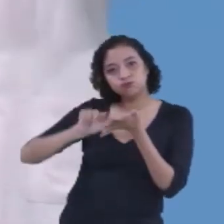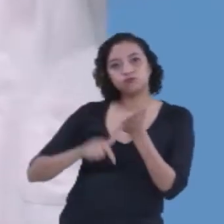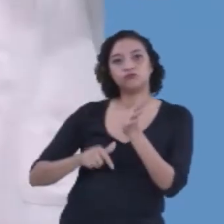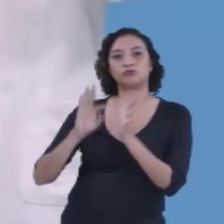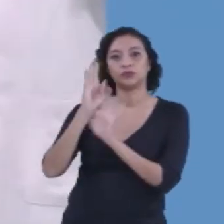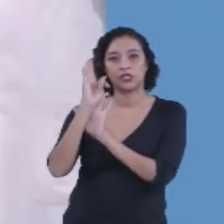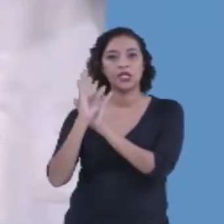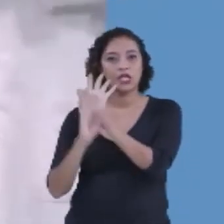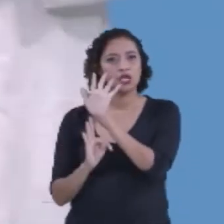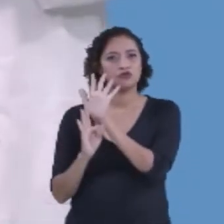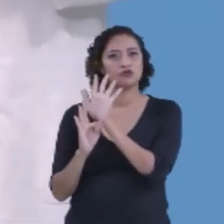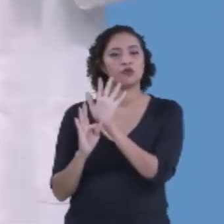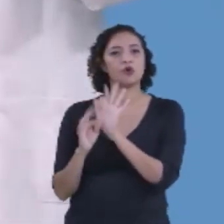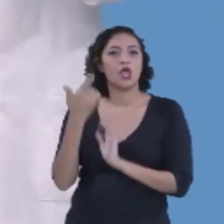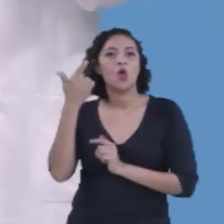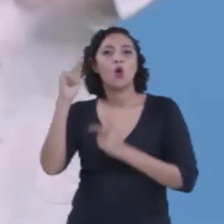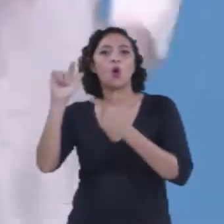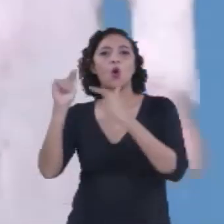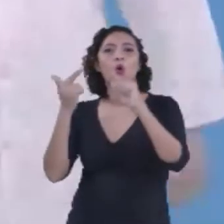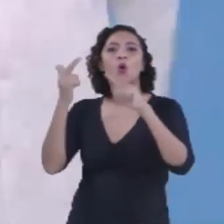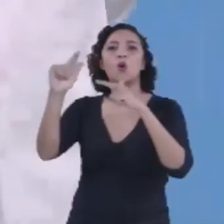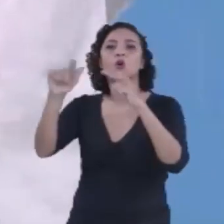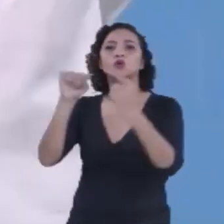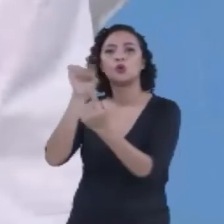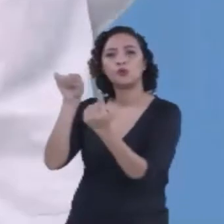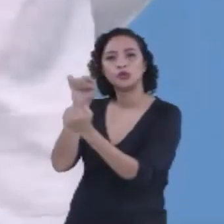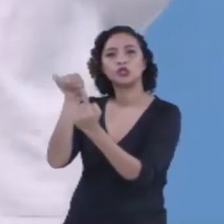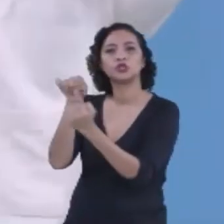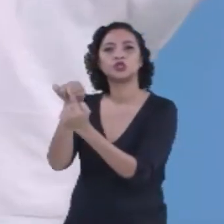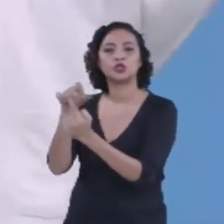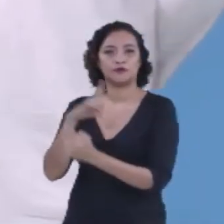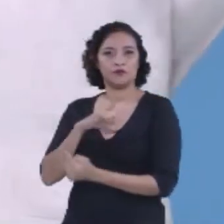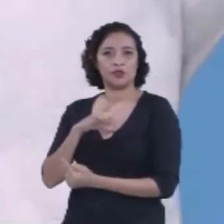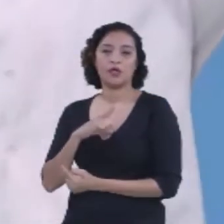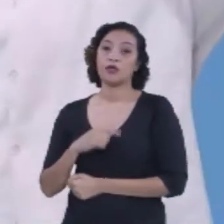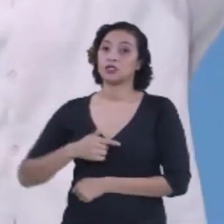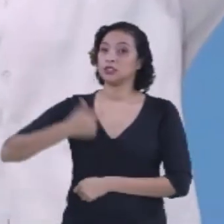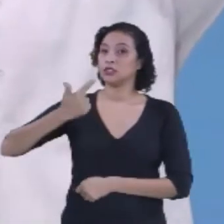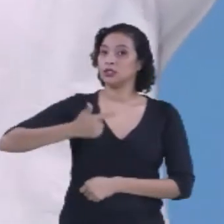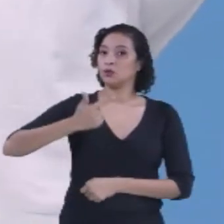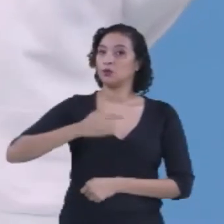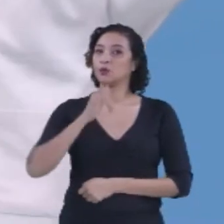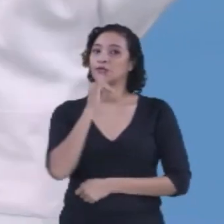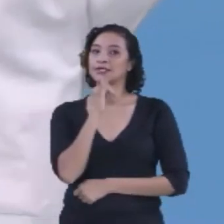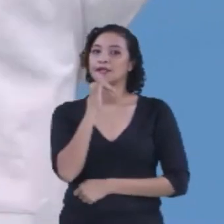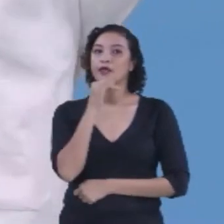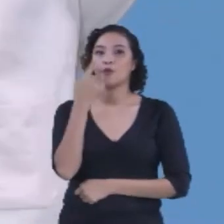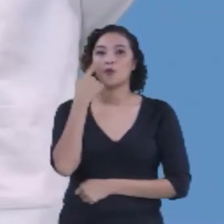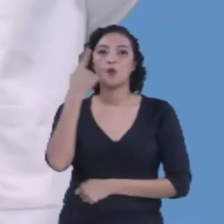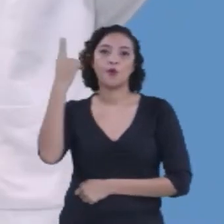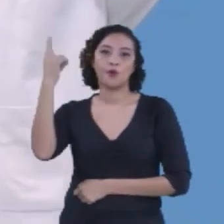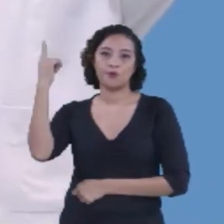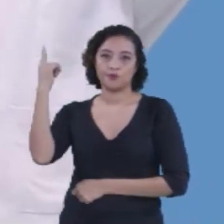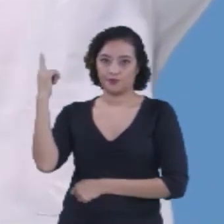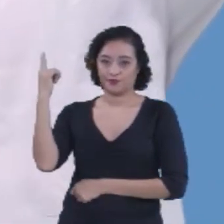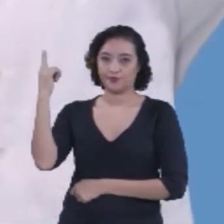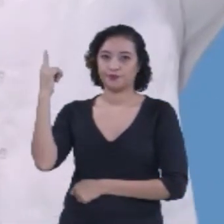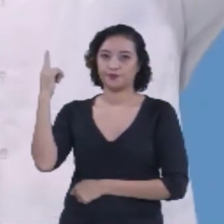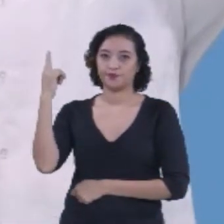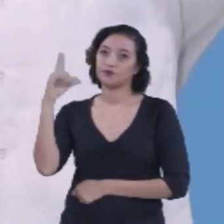outras funções, outras finalidades. Vamos pegar o nosso segundo exemplo aqui. Observe, nós temos aqui